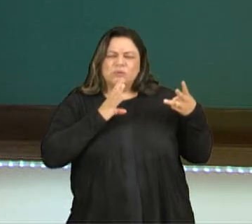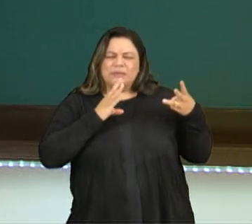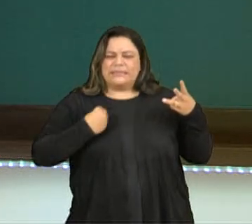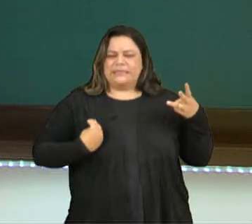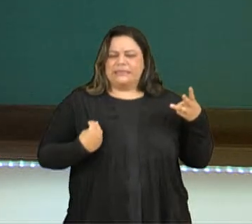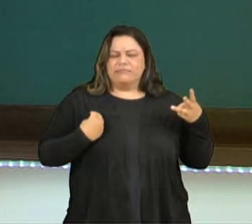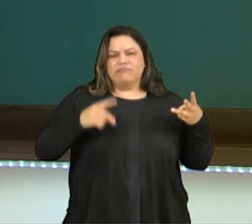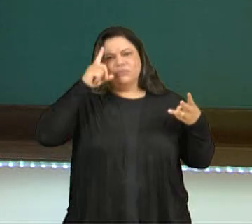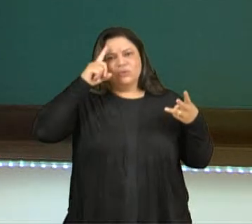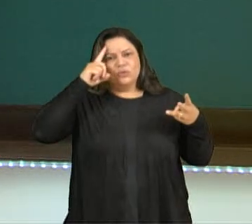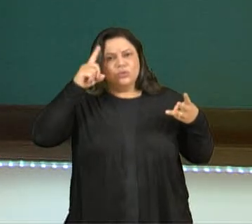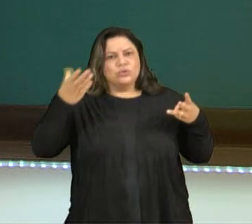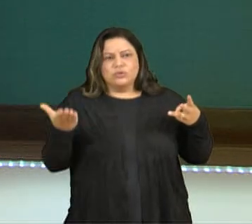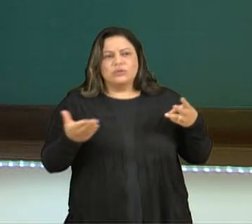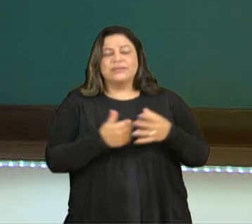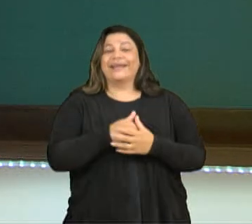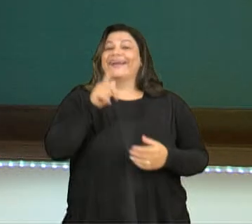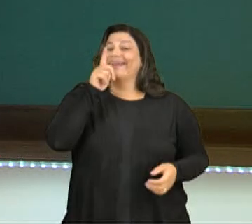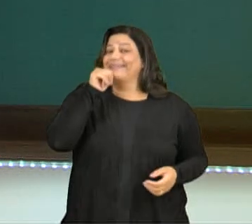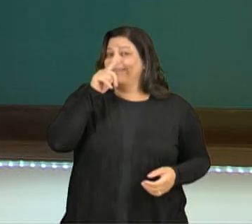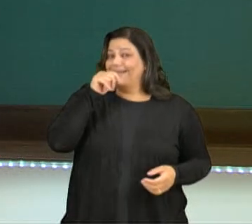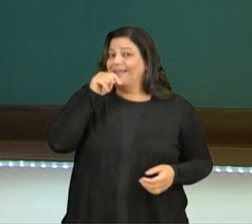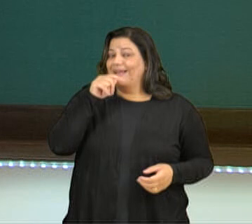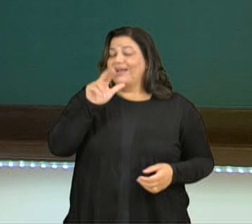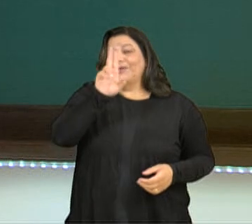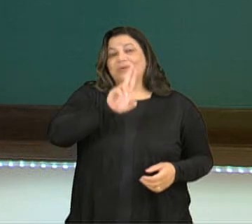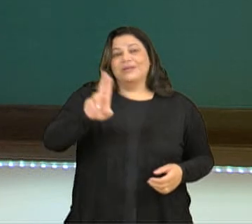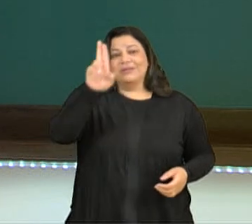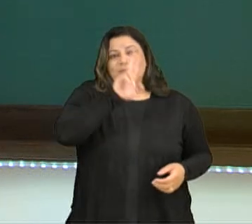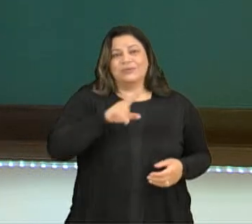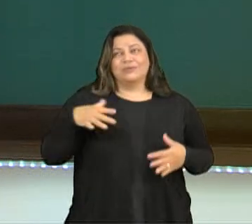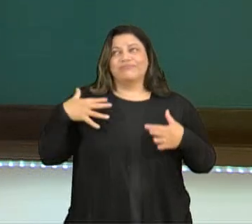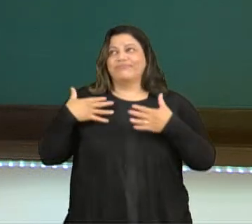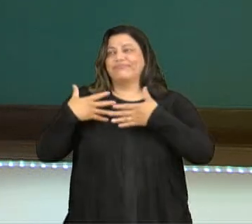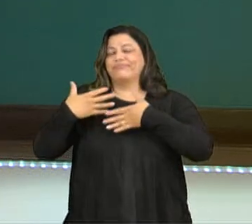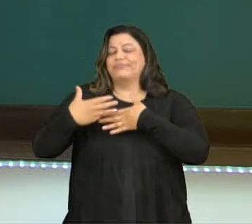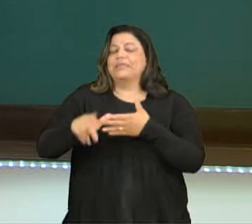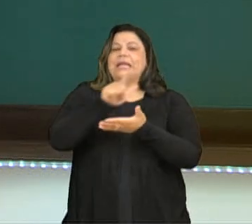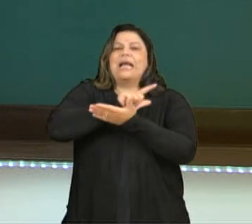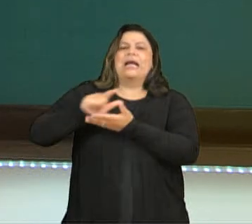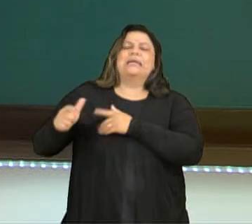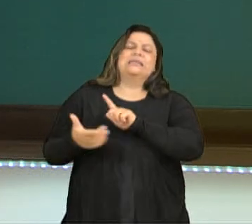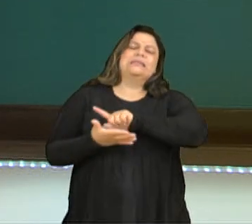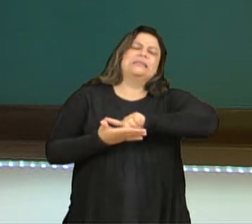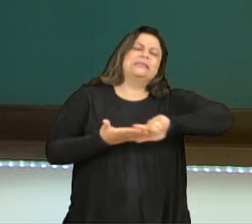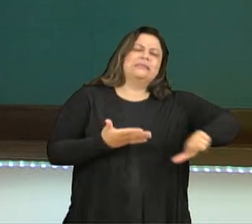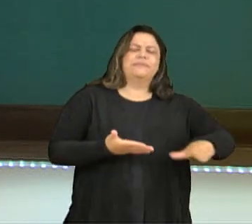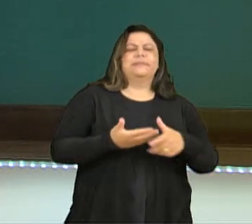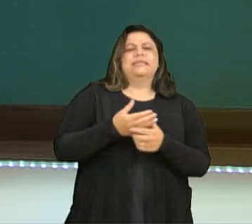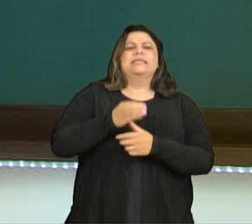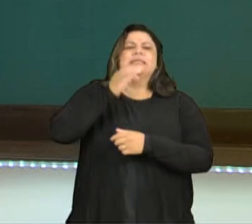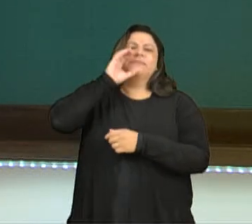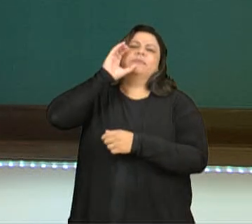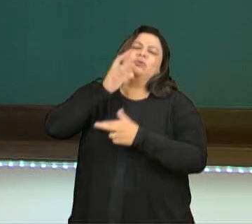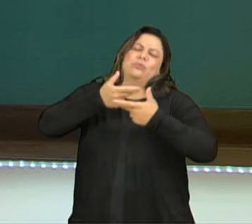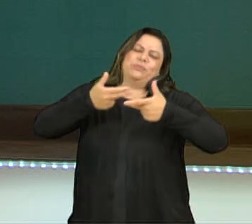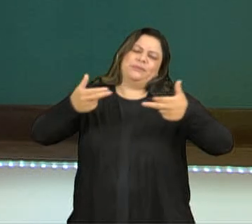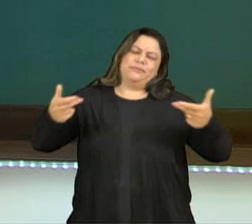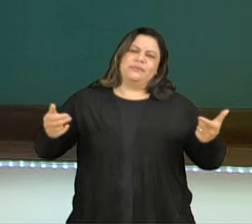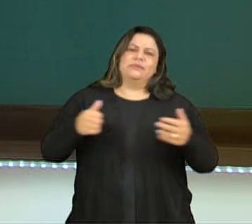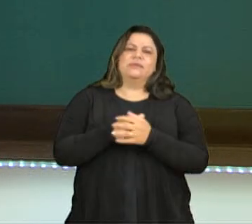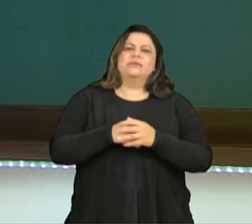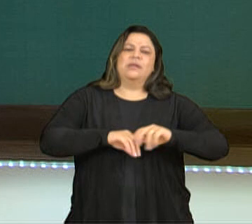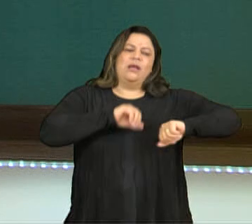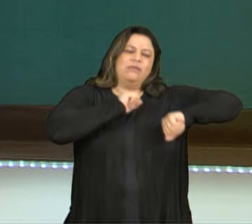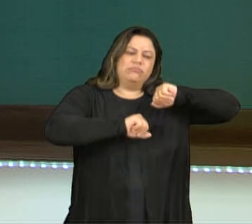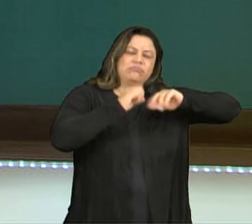dia? Podemos pensar na água, que utilizamos desde a higiene, o consumo, até outras atividades como a